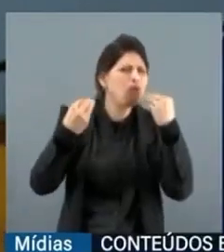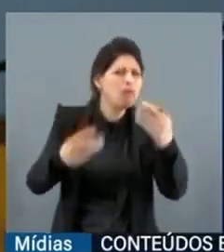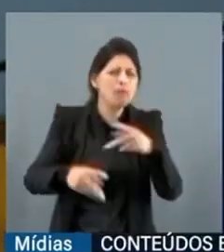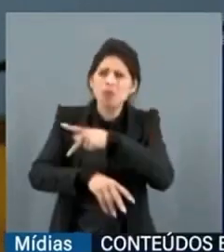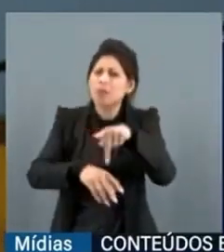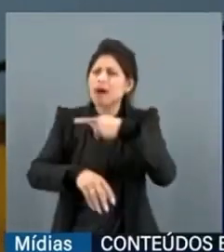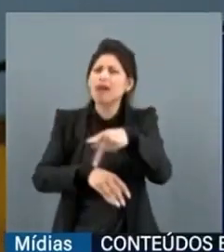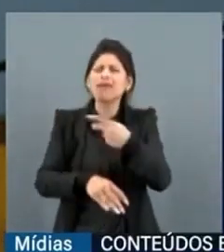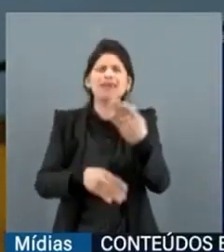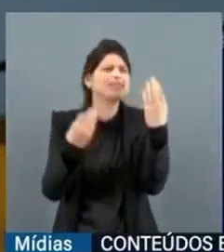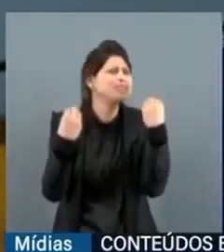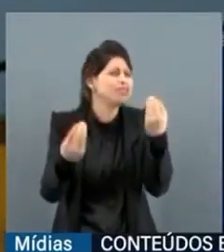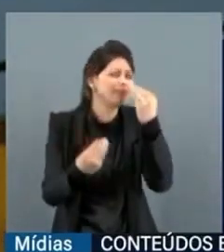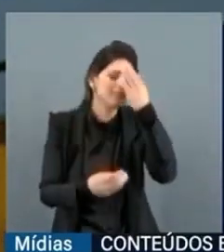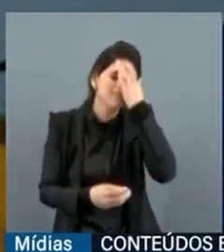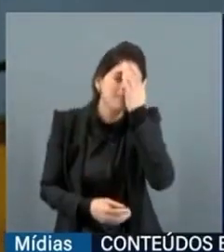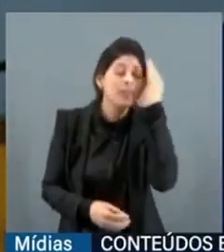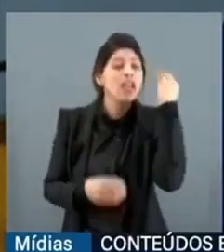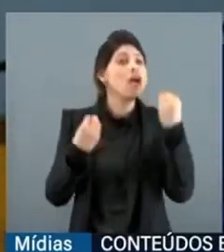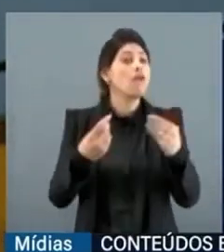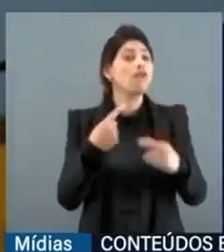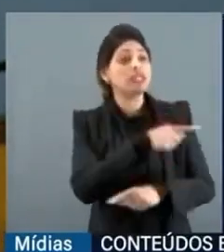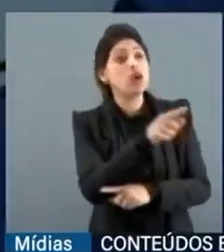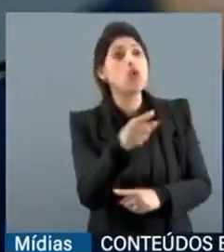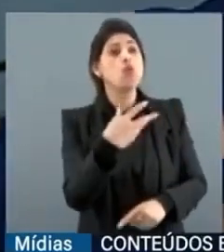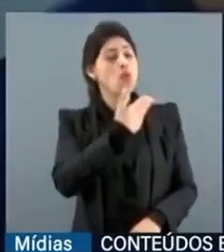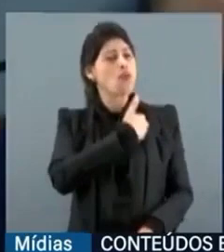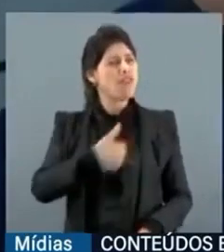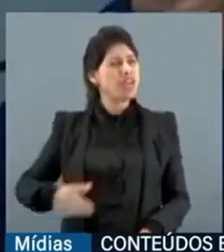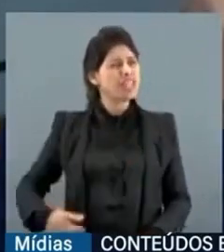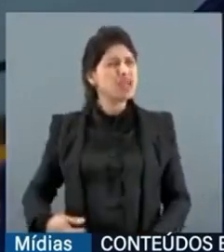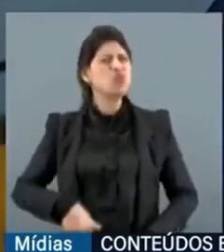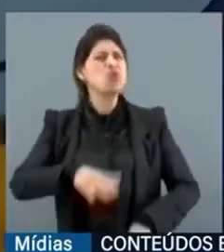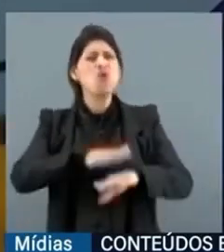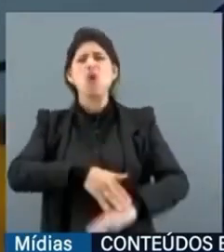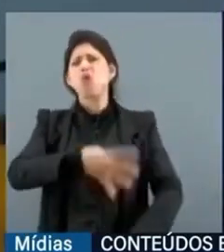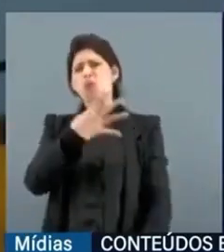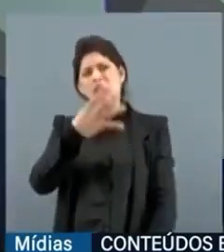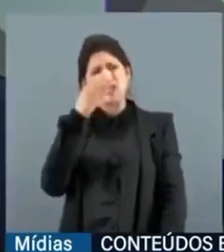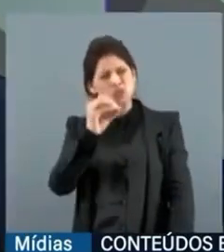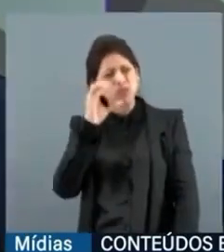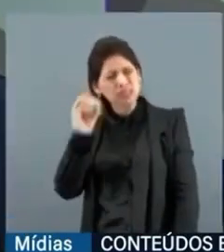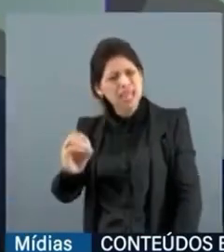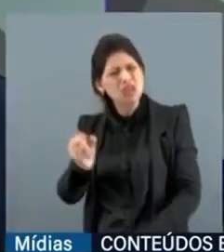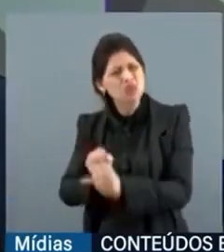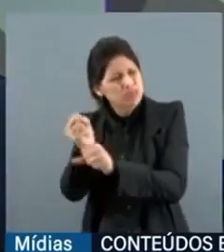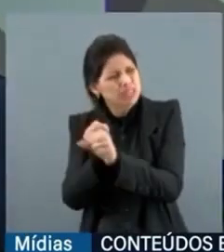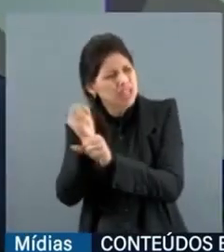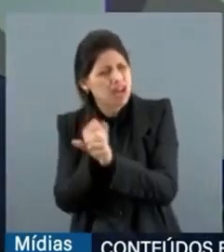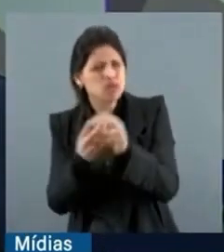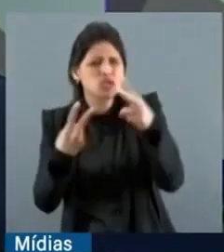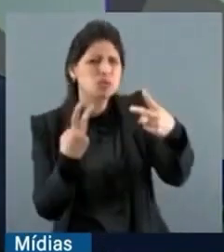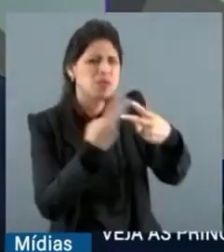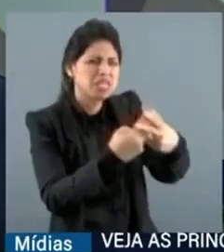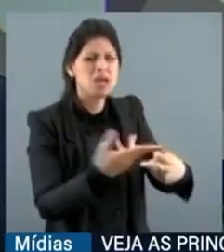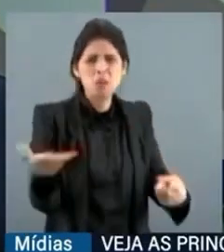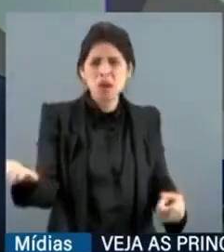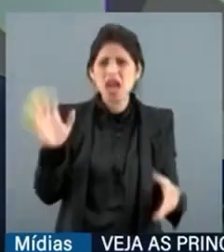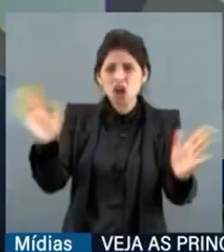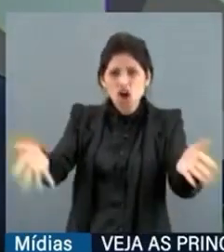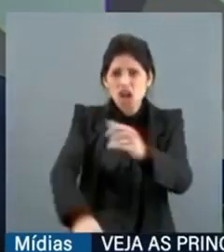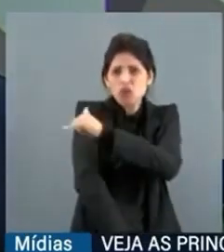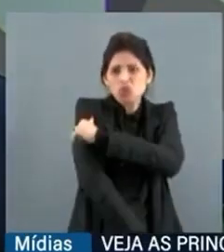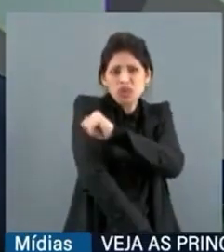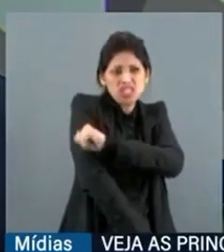Nicolas disse, né, o senhor ex-governador do Rio de Janeiro, com 400 anos de prisão, está fazendo live de falar de turismo do Rio de Janeiro